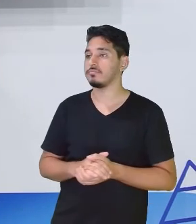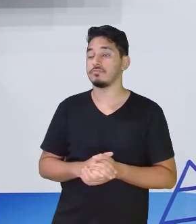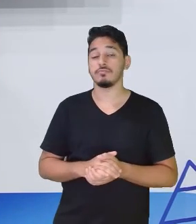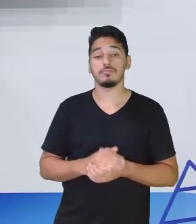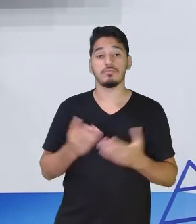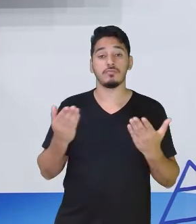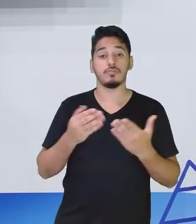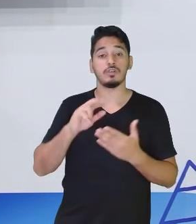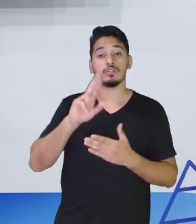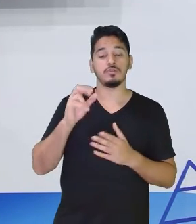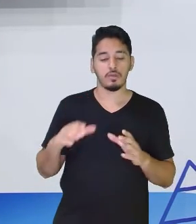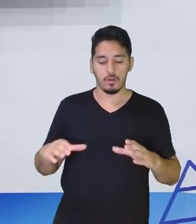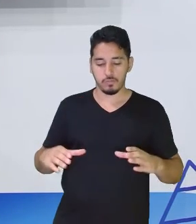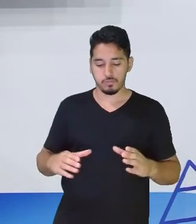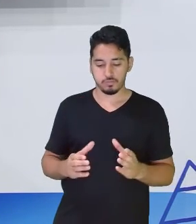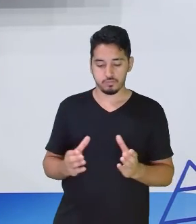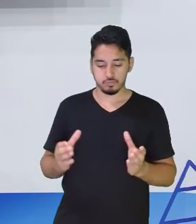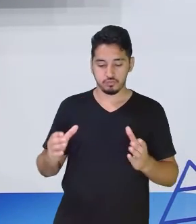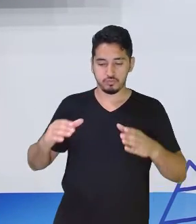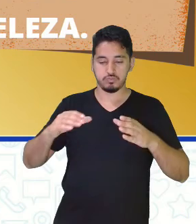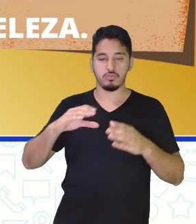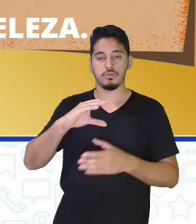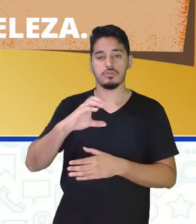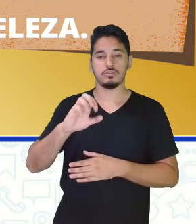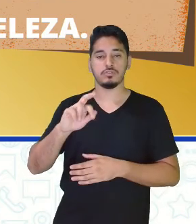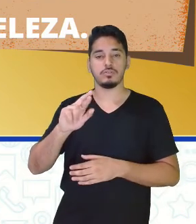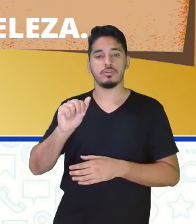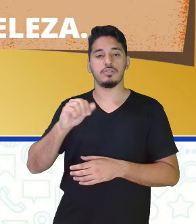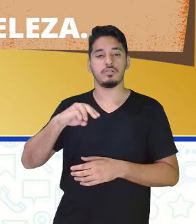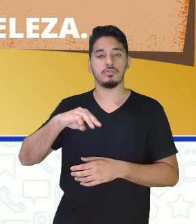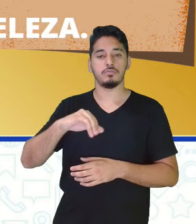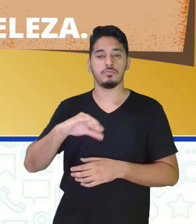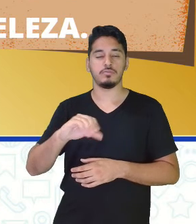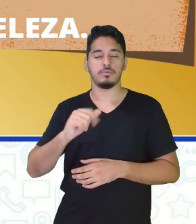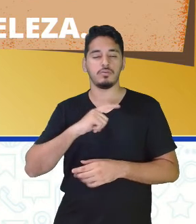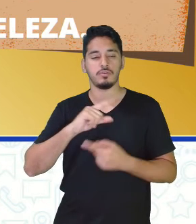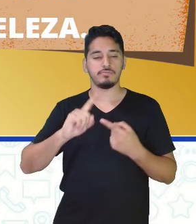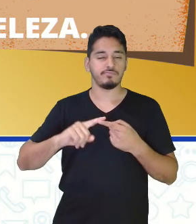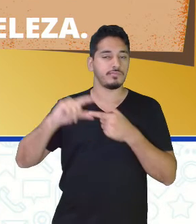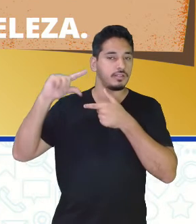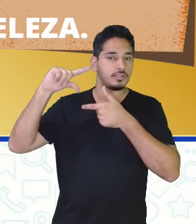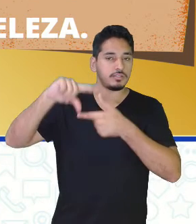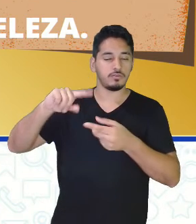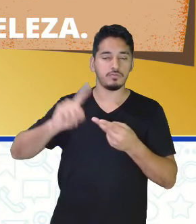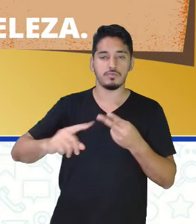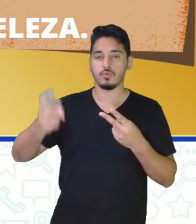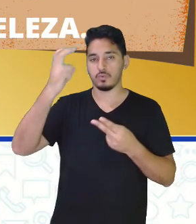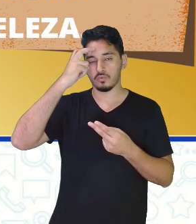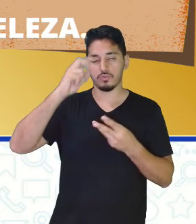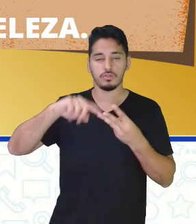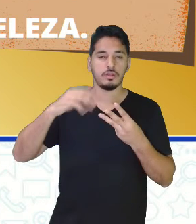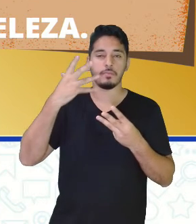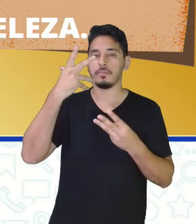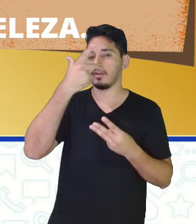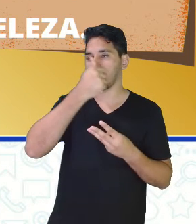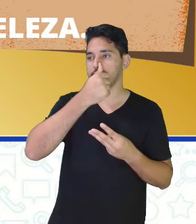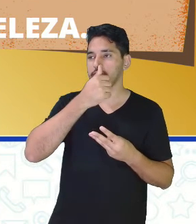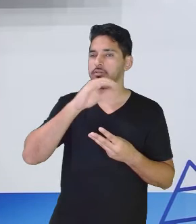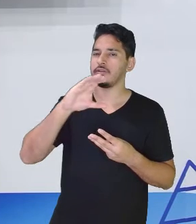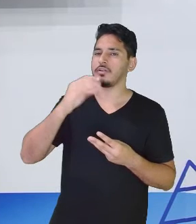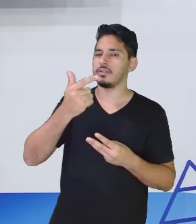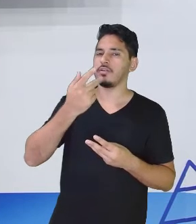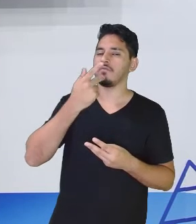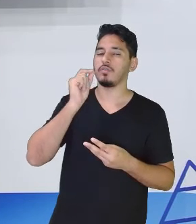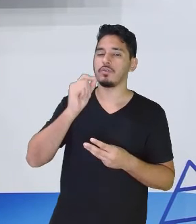da cerâmica. A cerâmica é um sinônimo de tradição, cultura e beleza. E eu não poderia deixar de falar